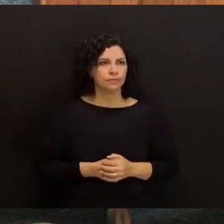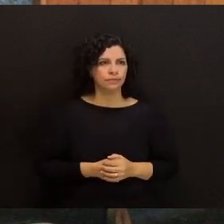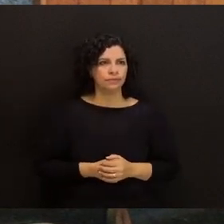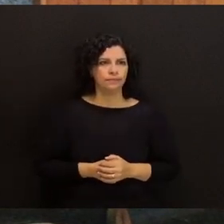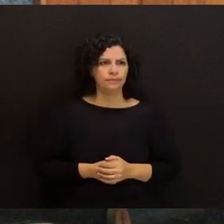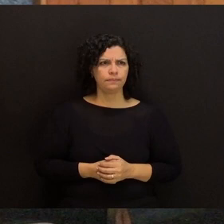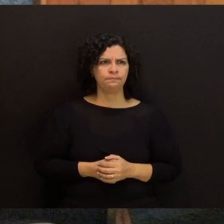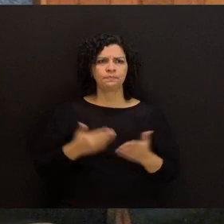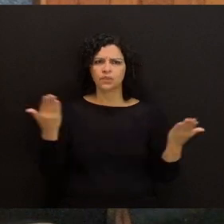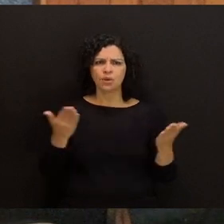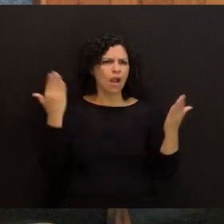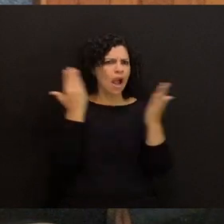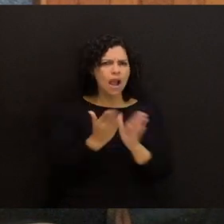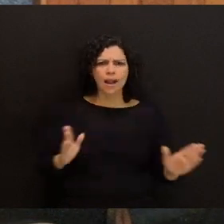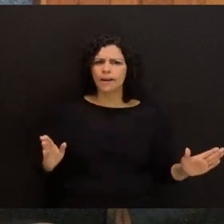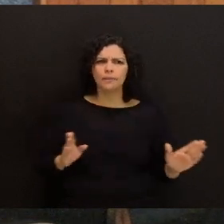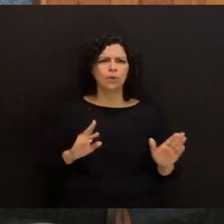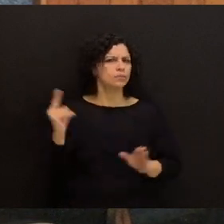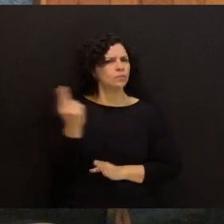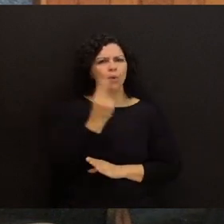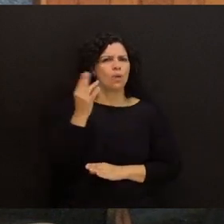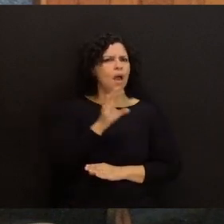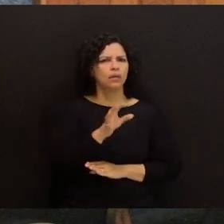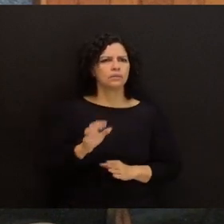acaba acabou chega